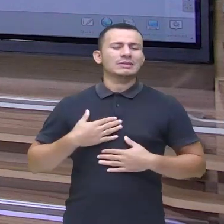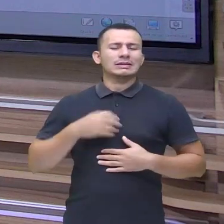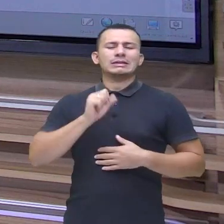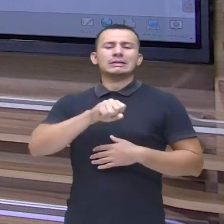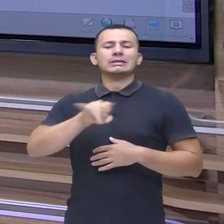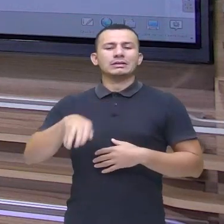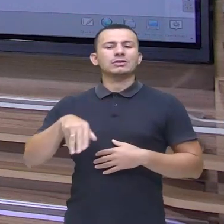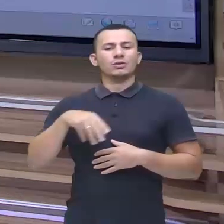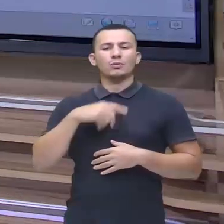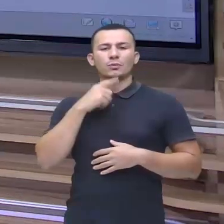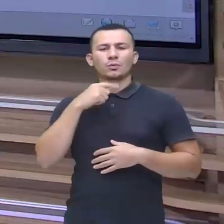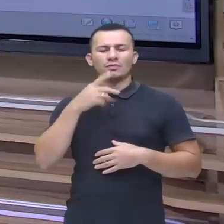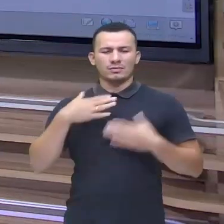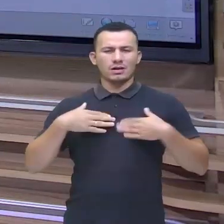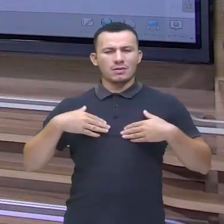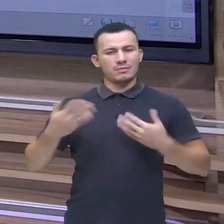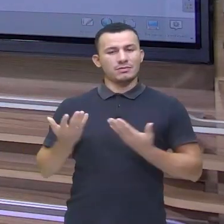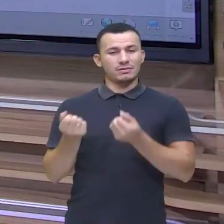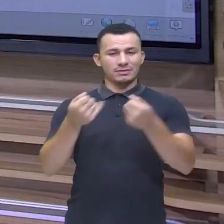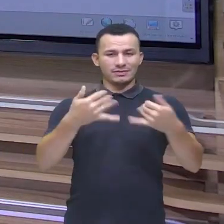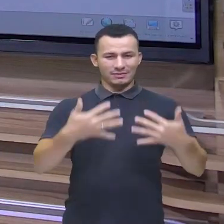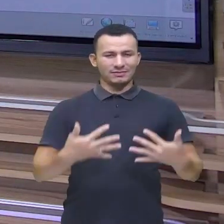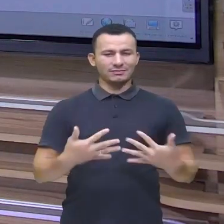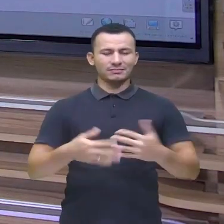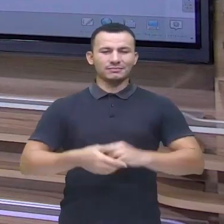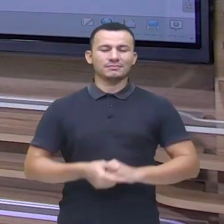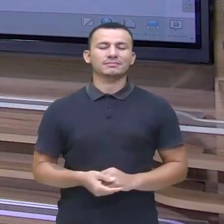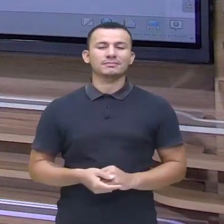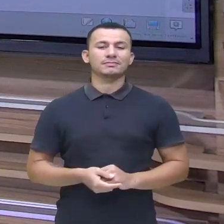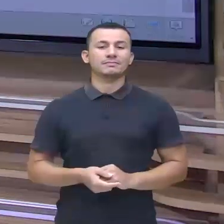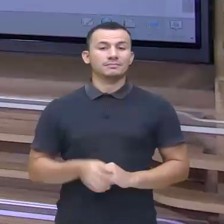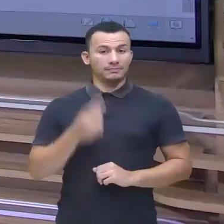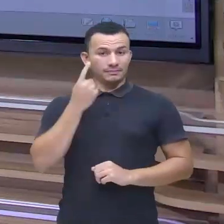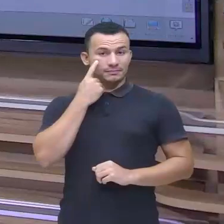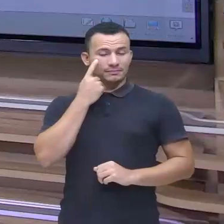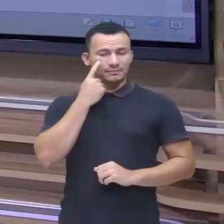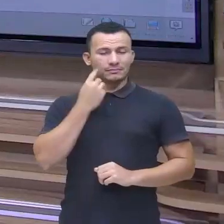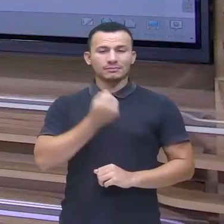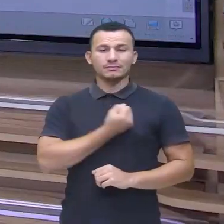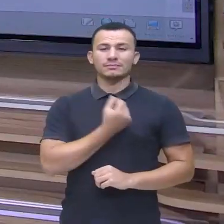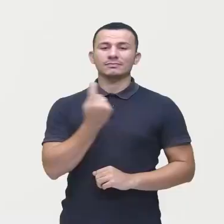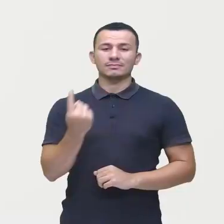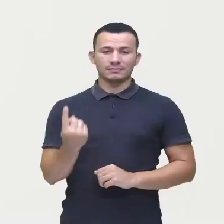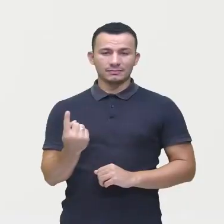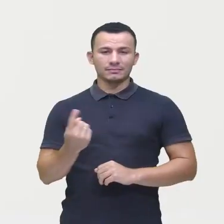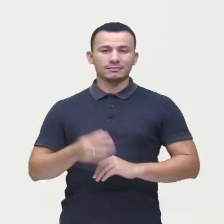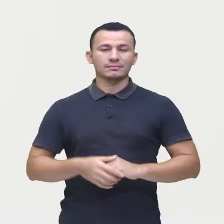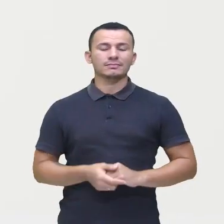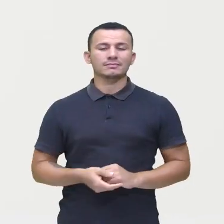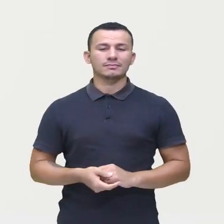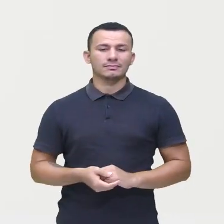Não tem problema, vamos tirar todas as dúvidas agora, tá certo? Então, de olho na tela para o primeiro exercitando.